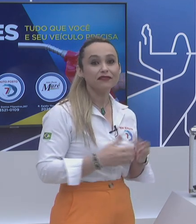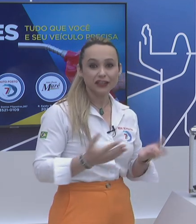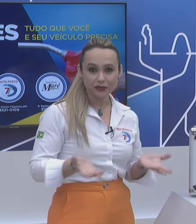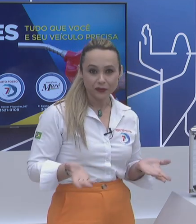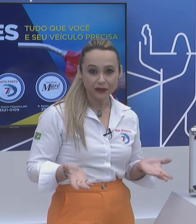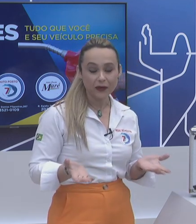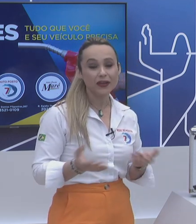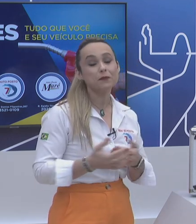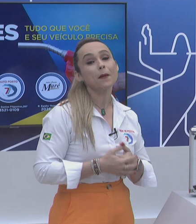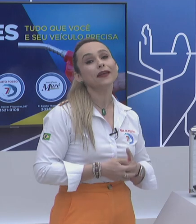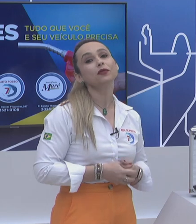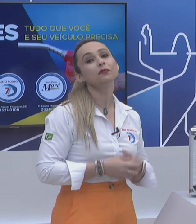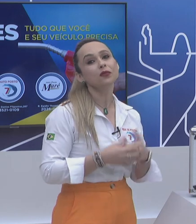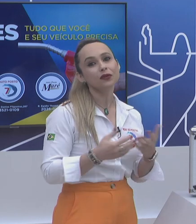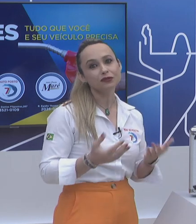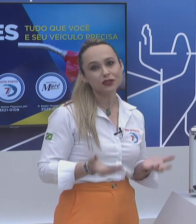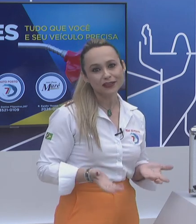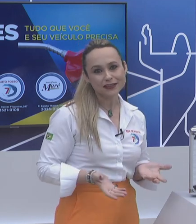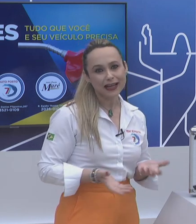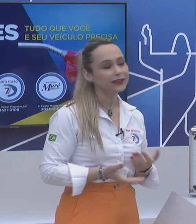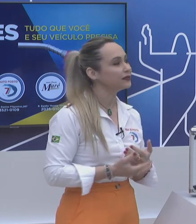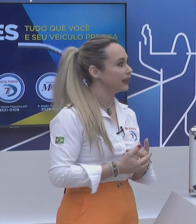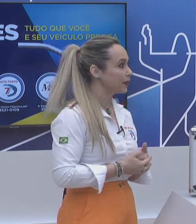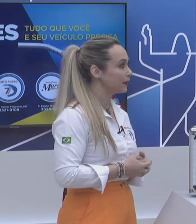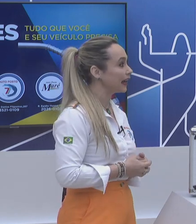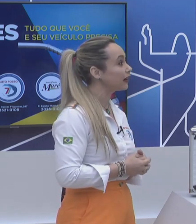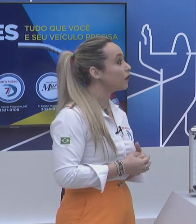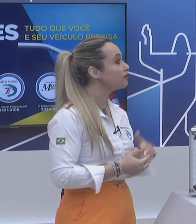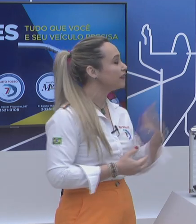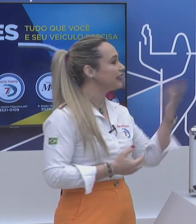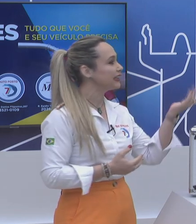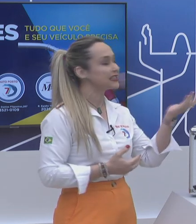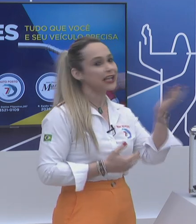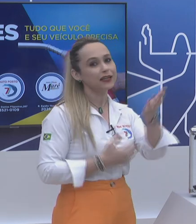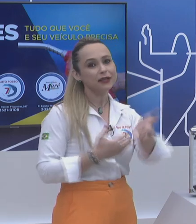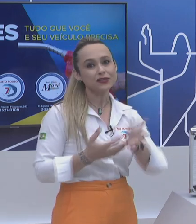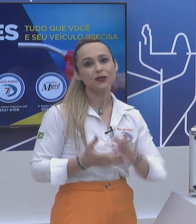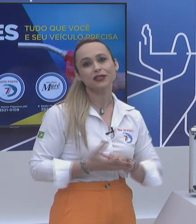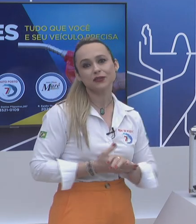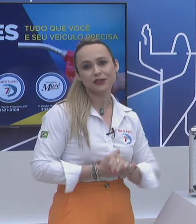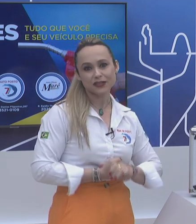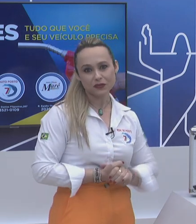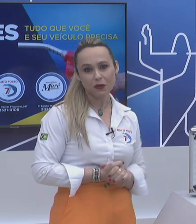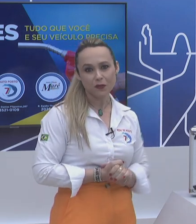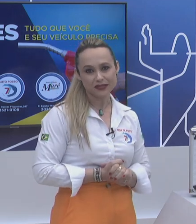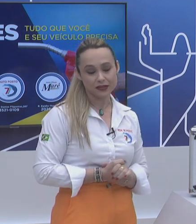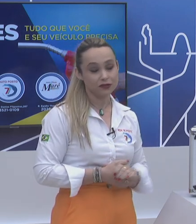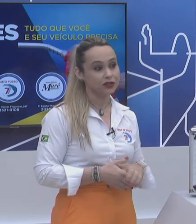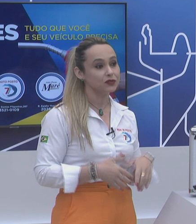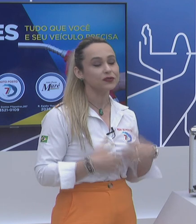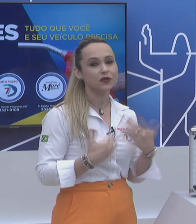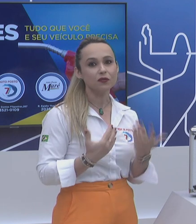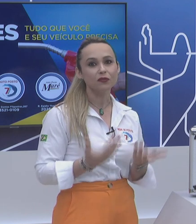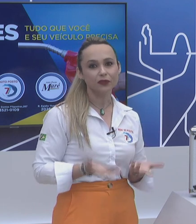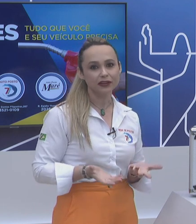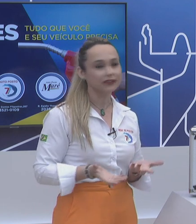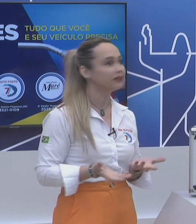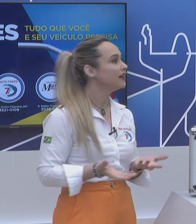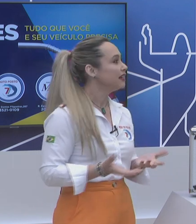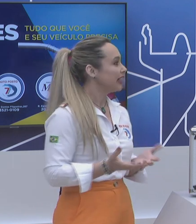vimos o aferidor, que é um equipamento muito utilizado, né, pra conferir as calibrações das nossas bombas. Então a gente usa